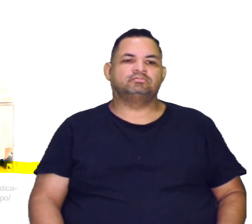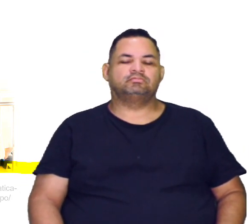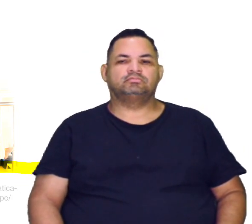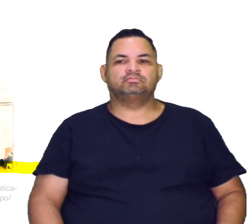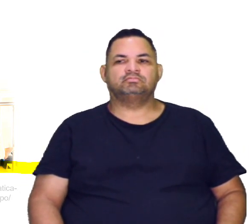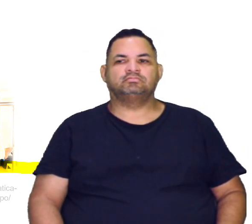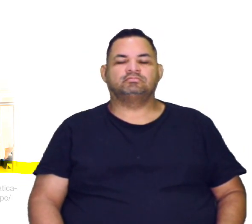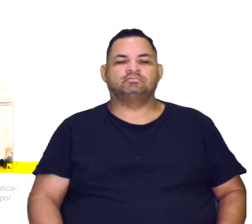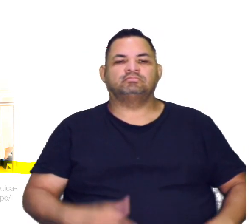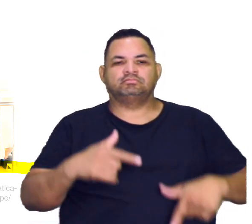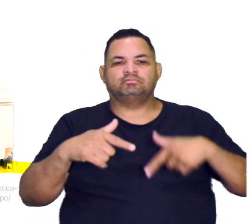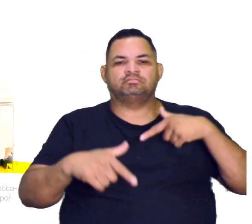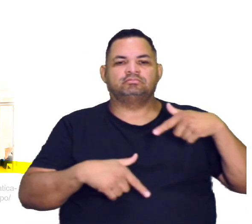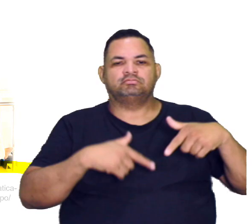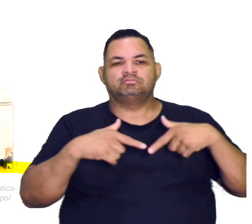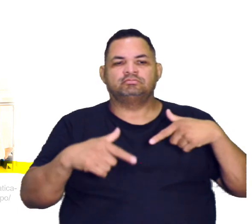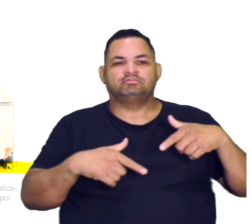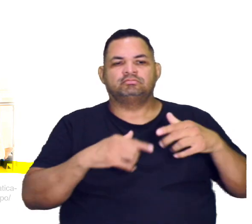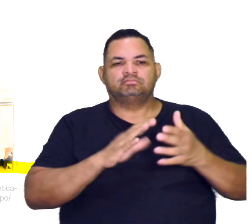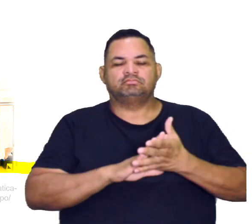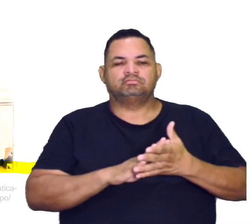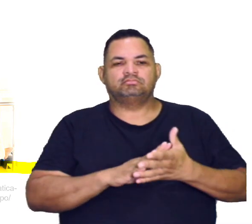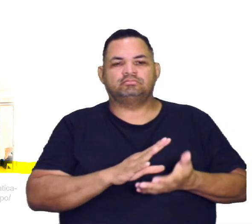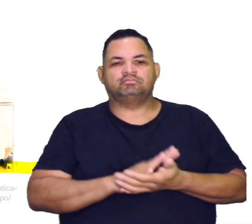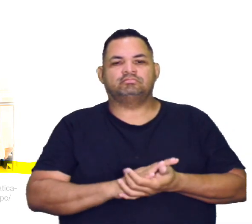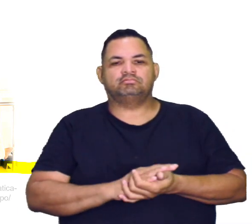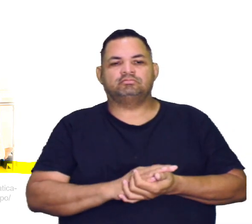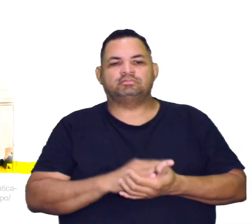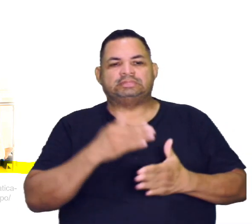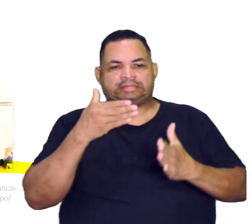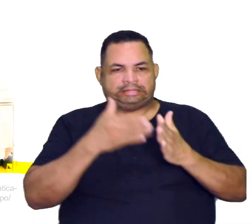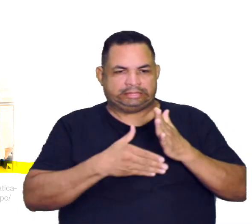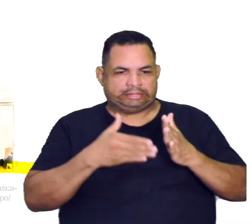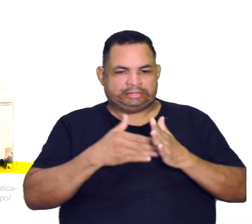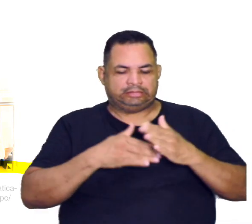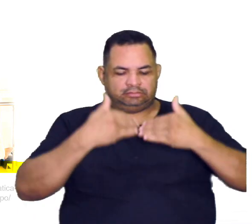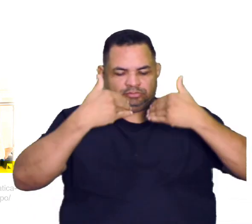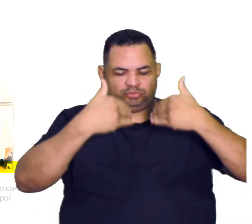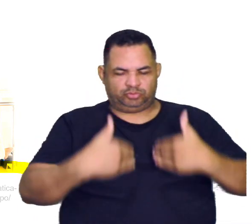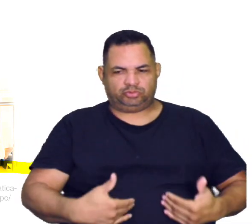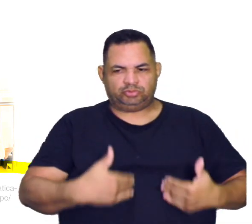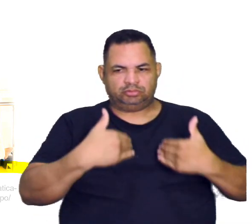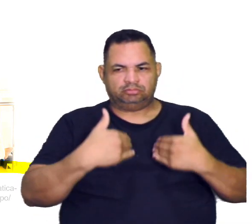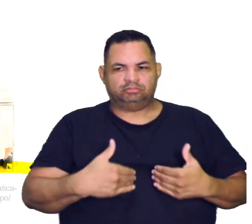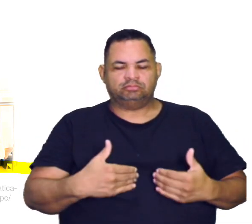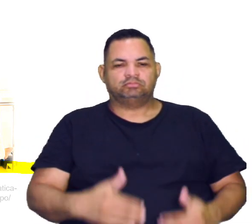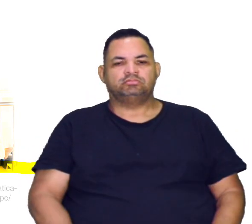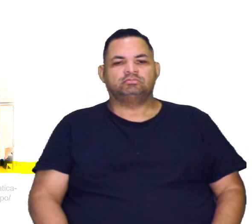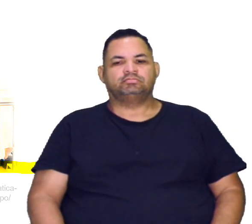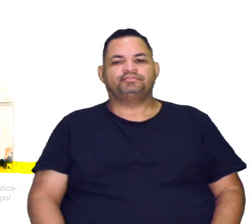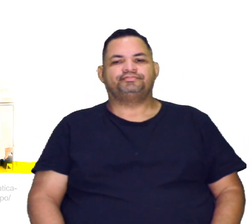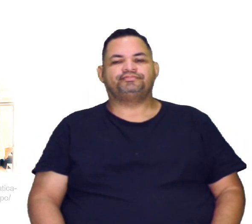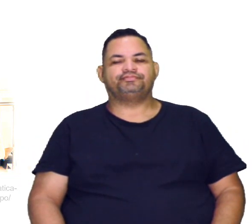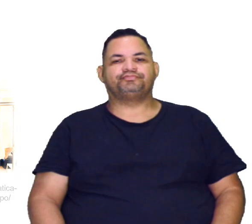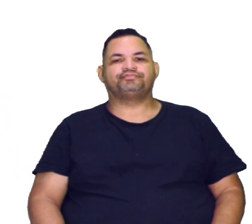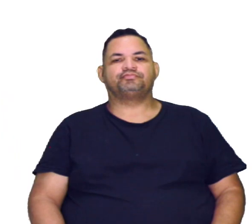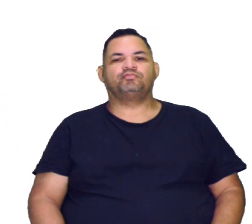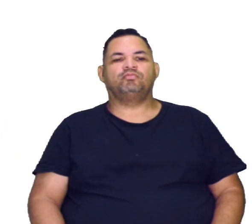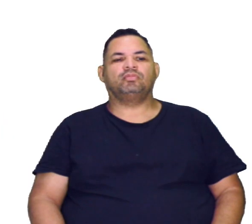E aí eu vou trabalhar exercícios de resistência. Eu tenho que resistir naquela postura, naquele movimento, por um tempo maior.